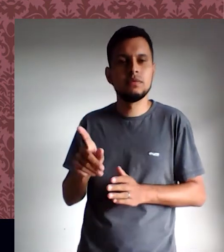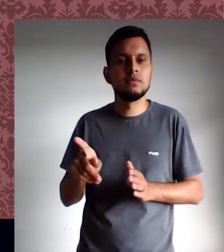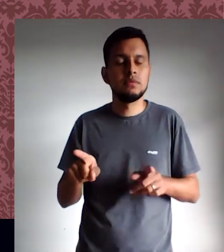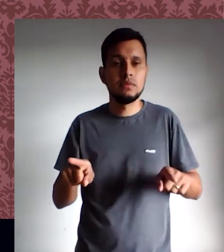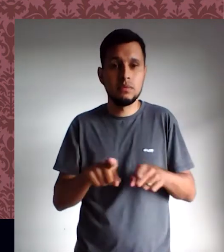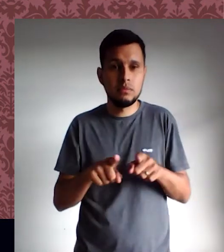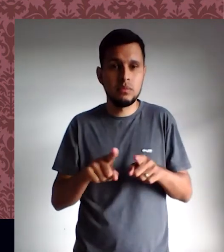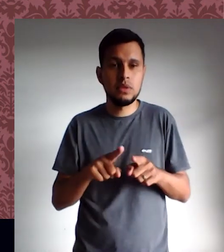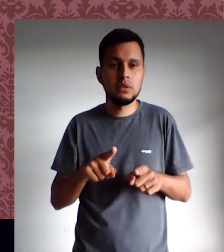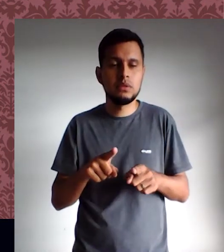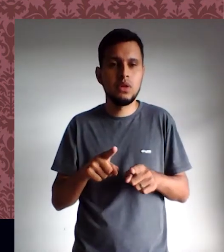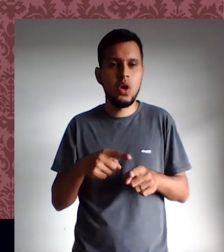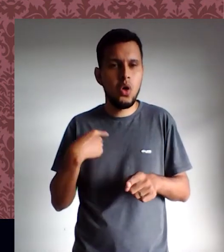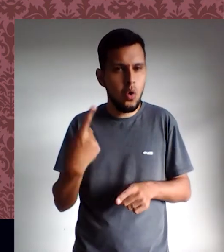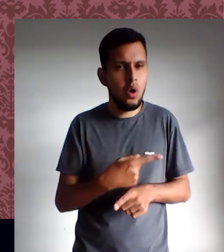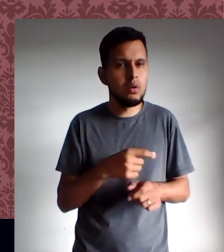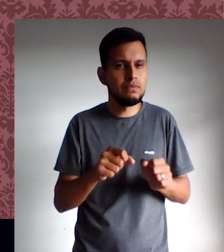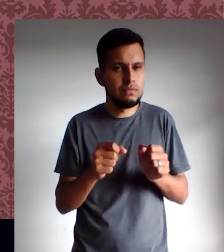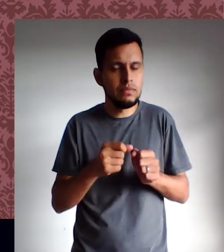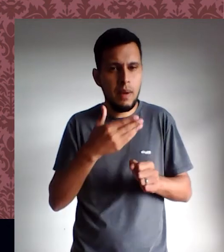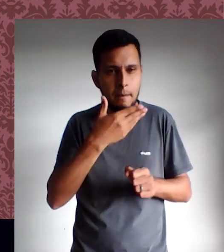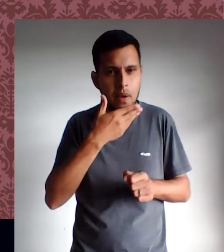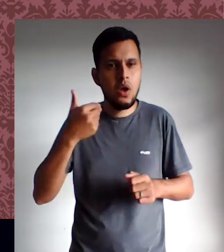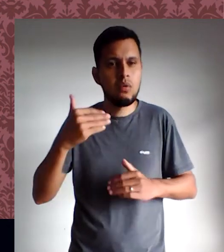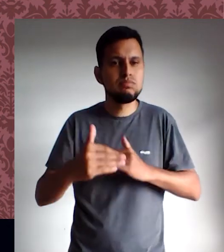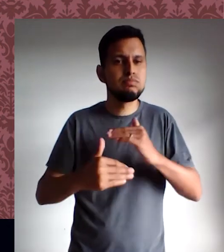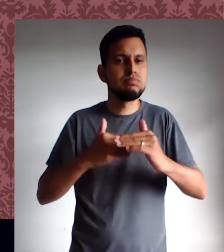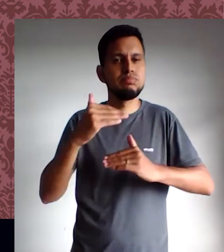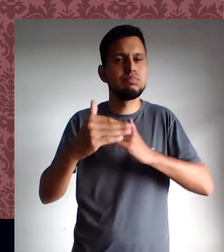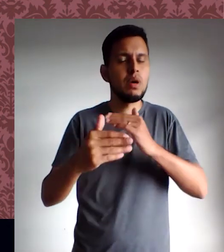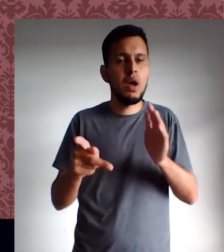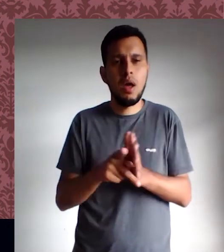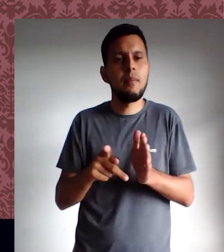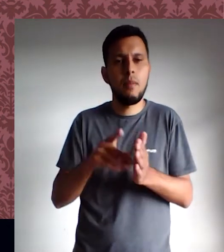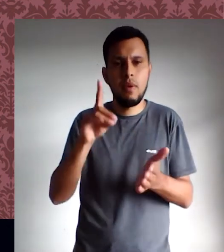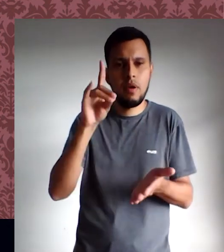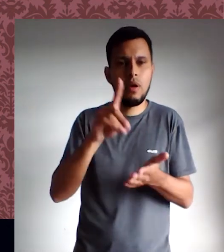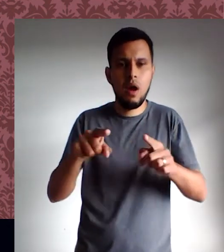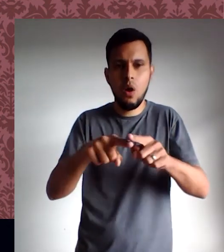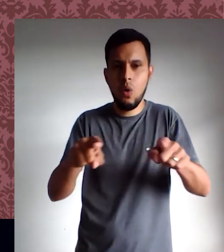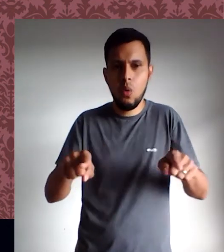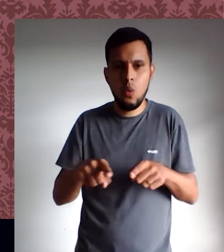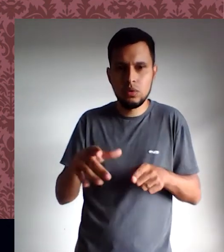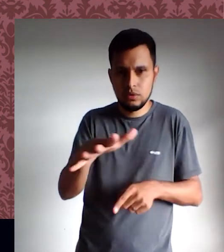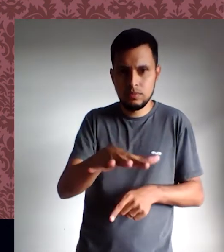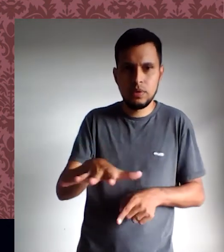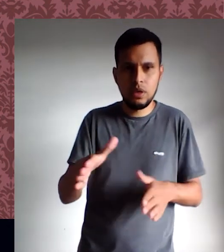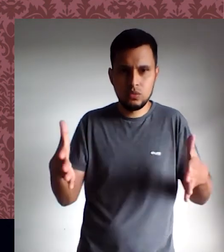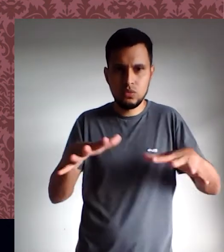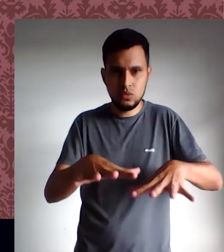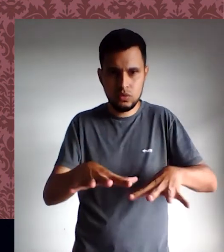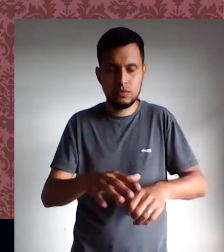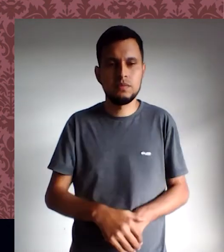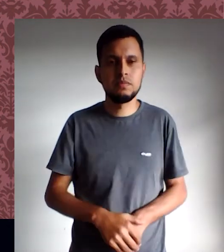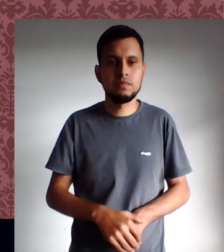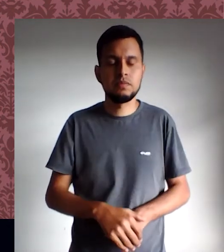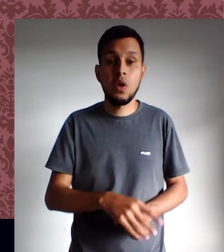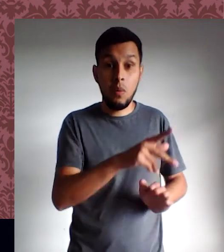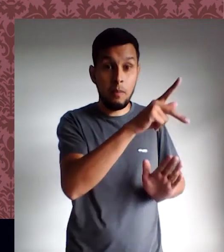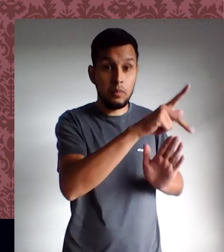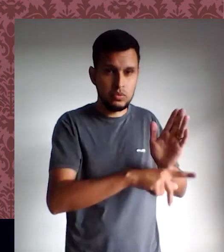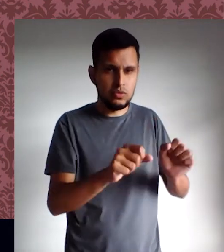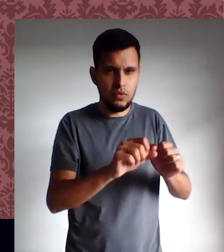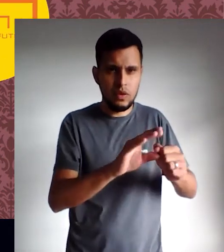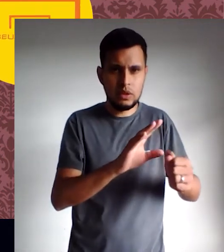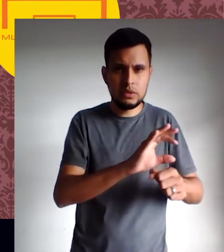gente vai melhorando e vai se tornando de fato um espaço mais inclusivo. O projeto inteiro a gente fez um documentário